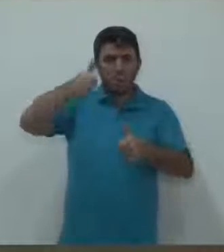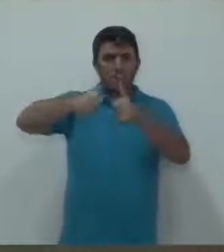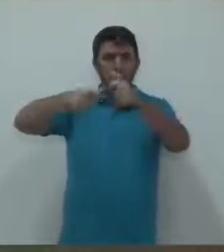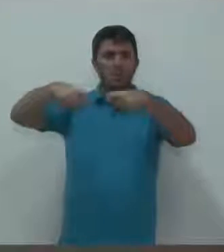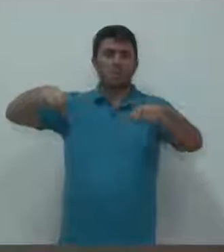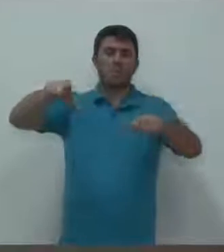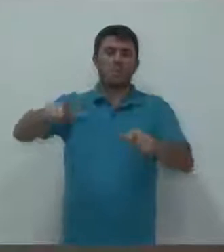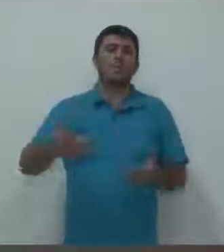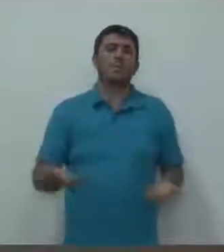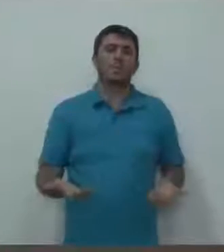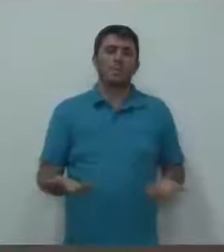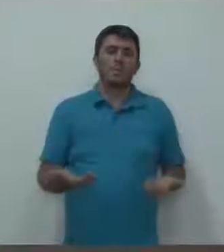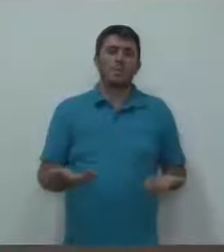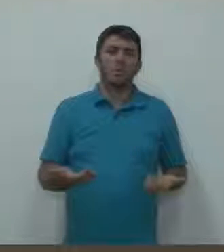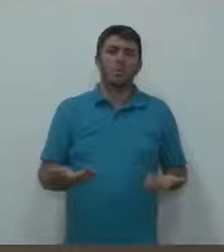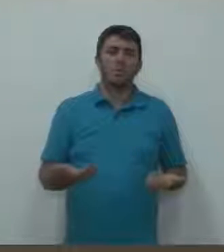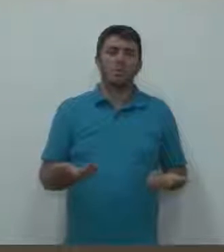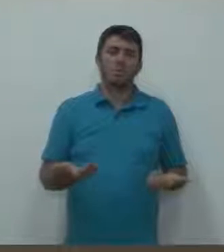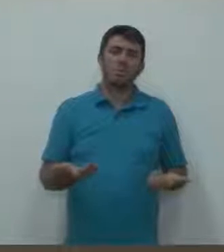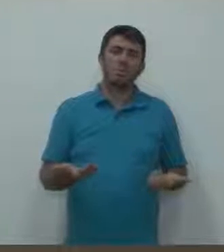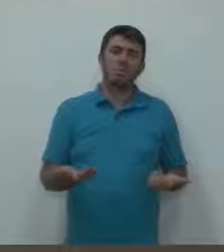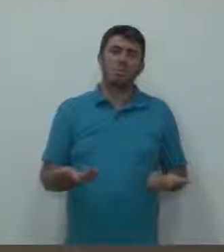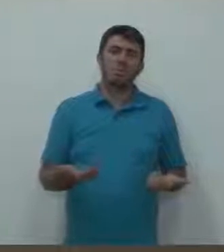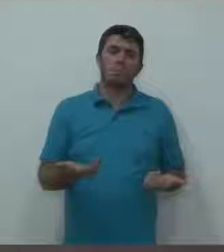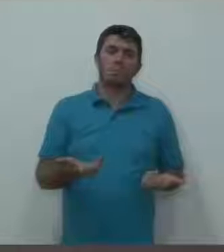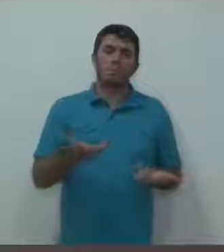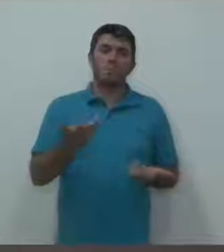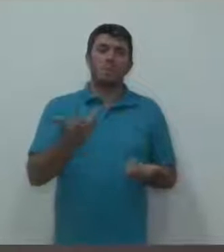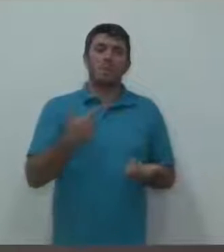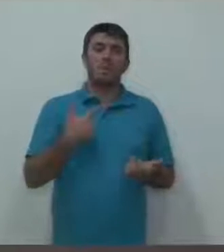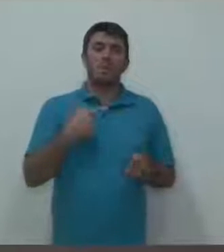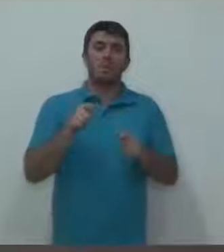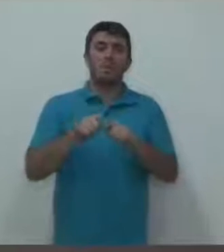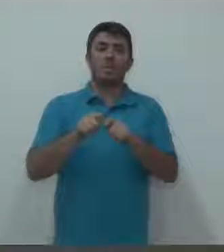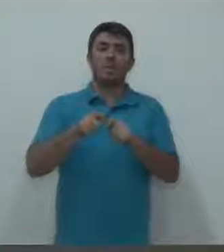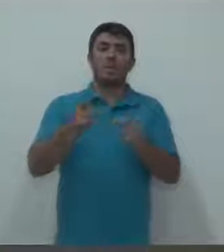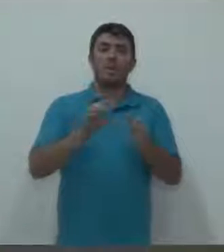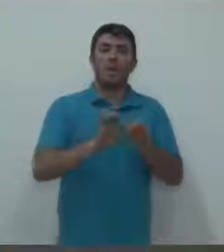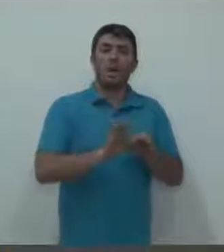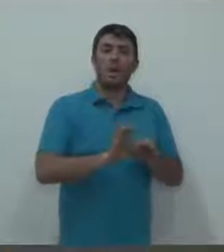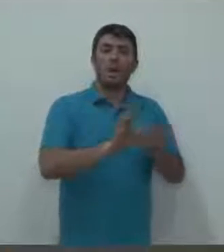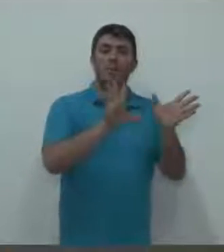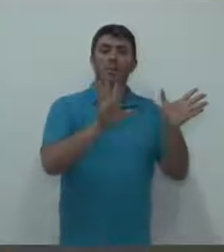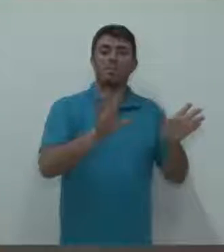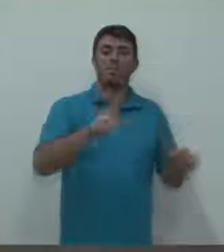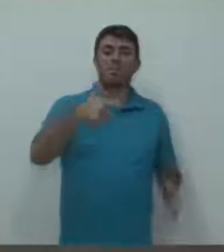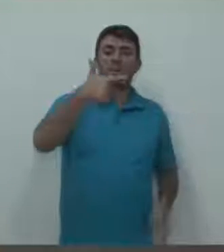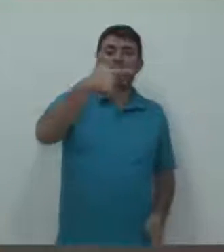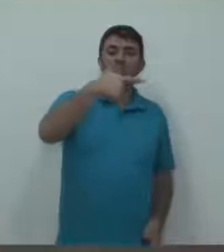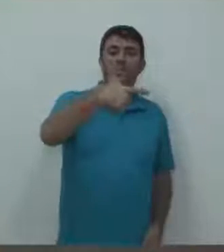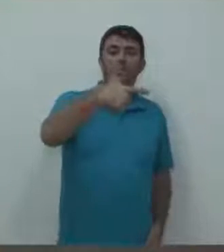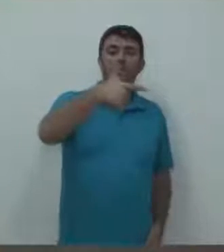Então, sinceramente, nós acabamos aqui de aprovar 28